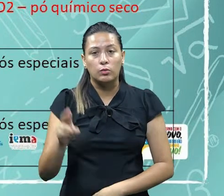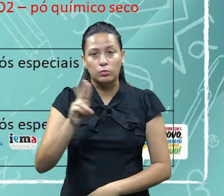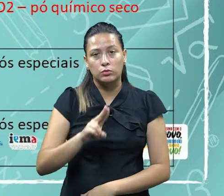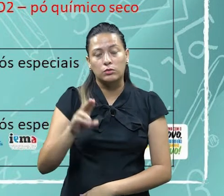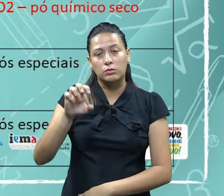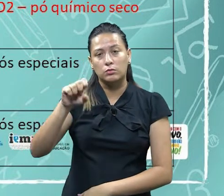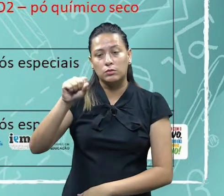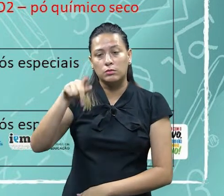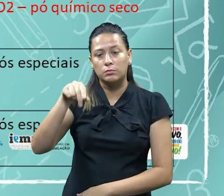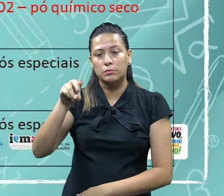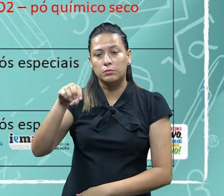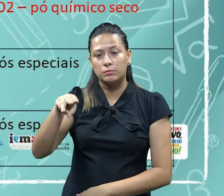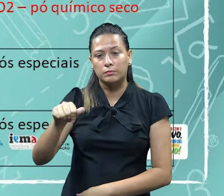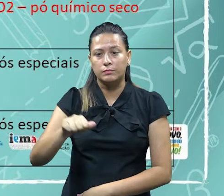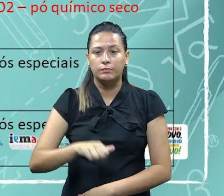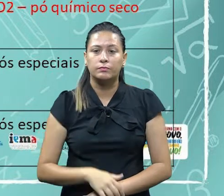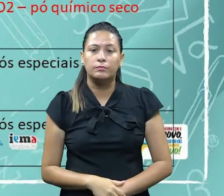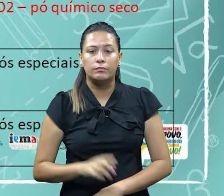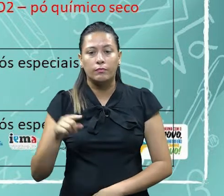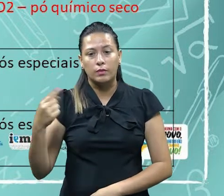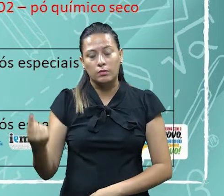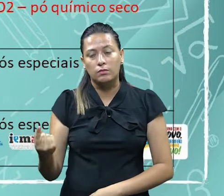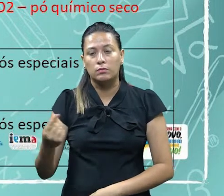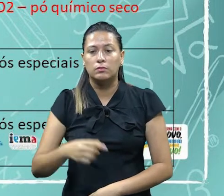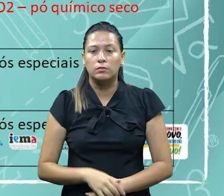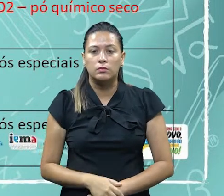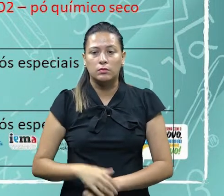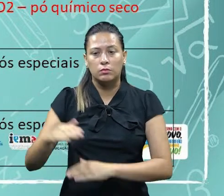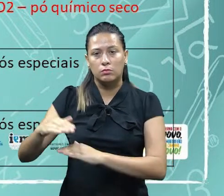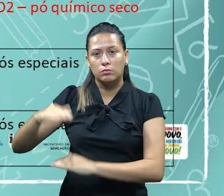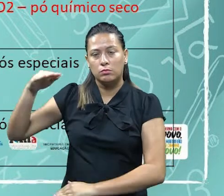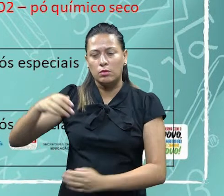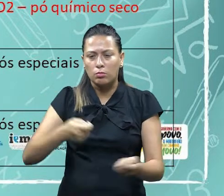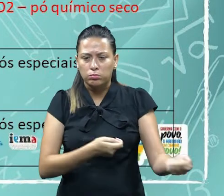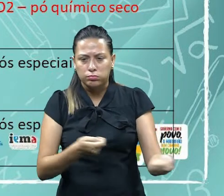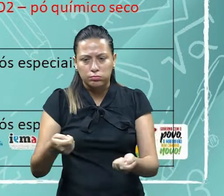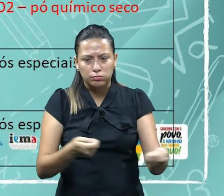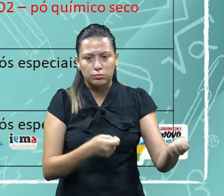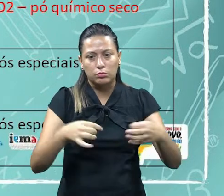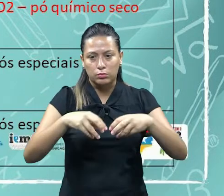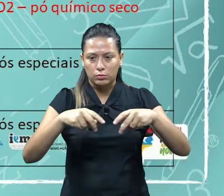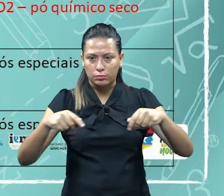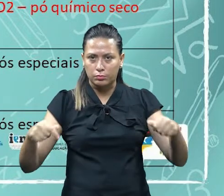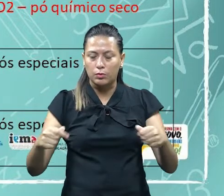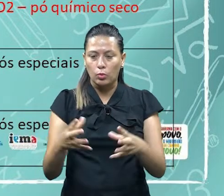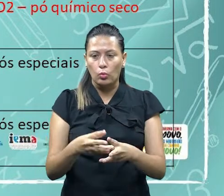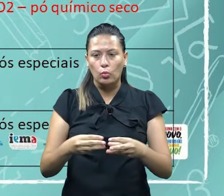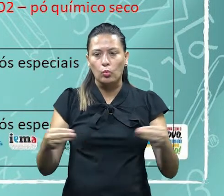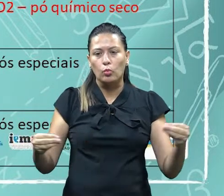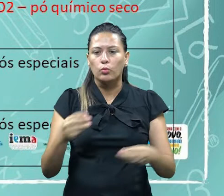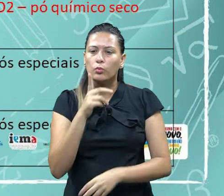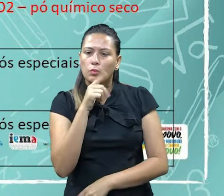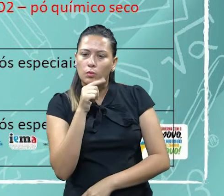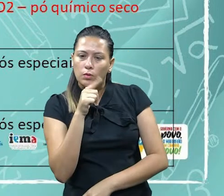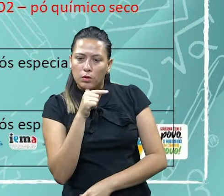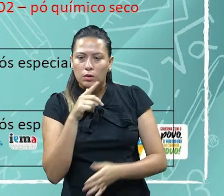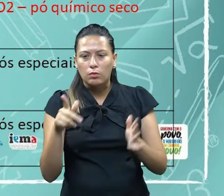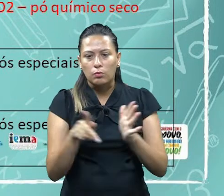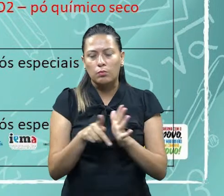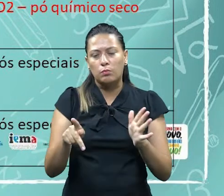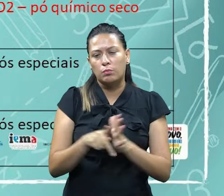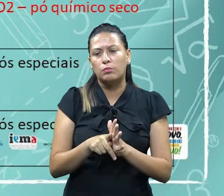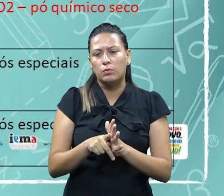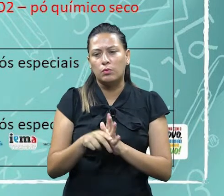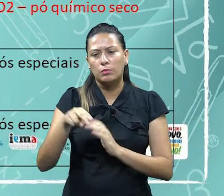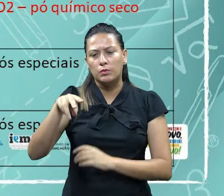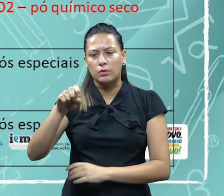espuma. Ali nós vamos aplicar o extintor de pó químico seco, água sob a forma de